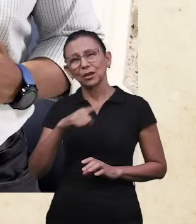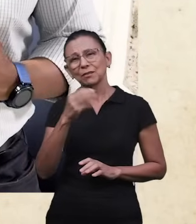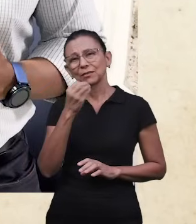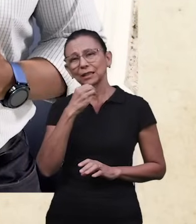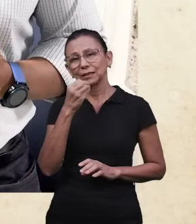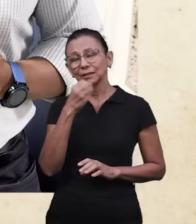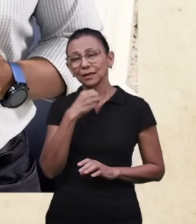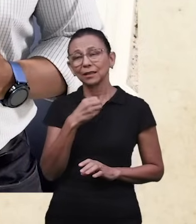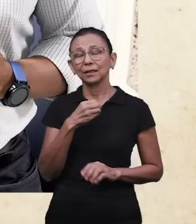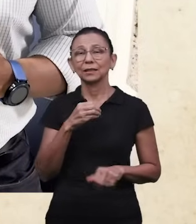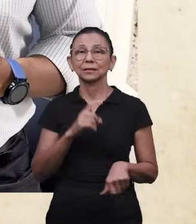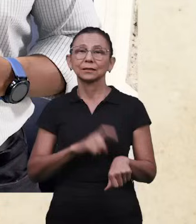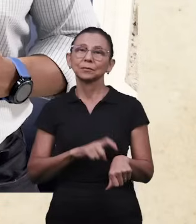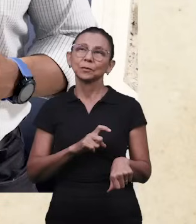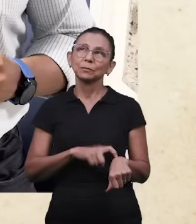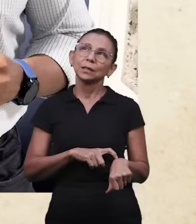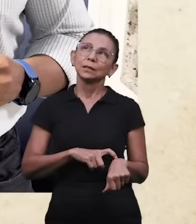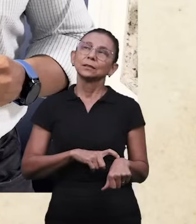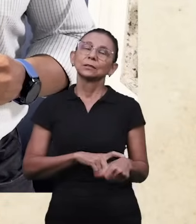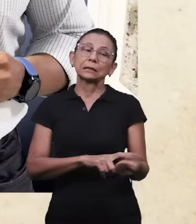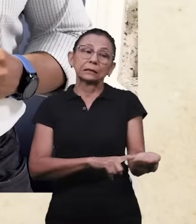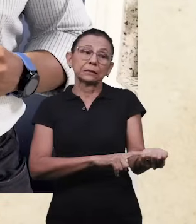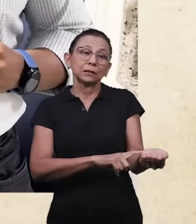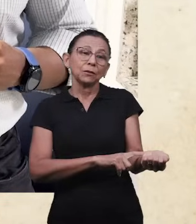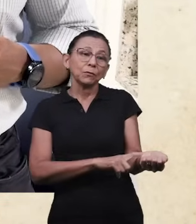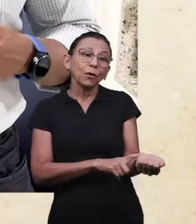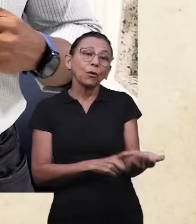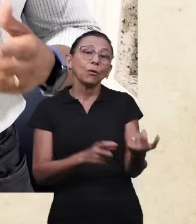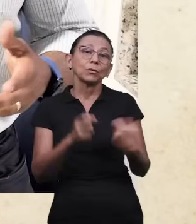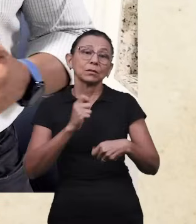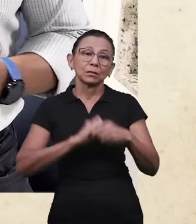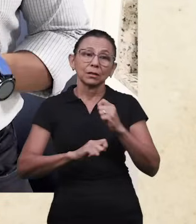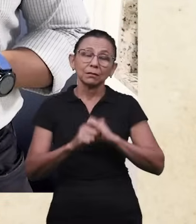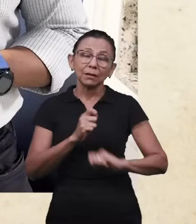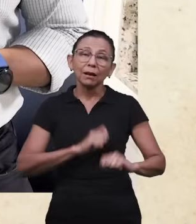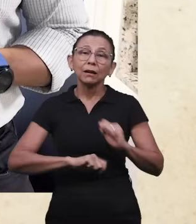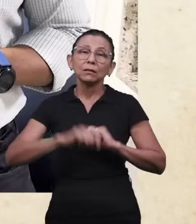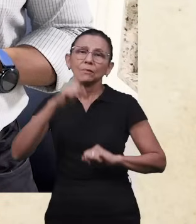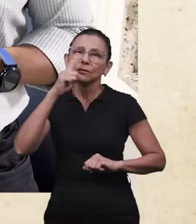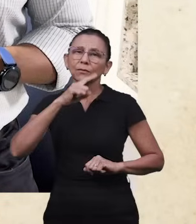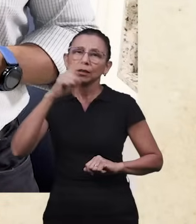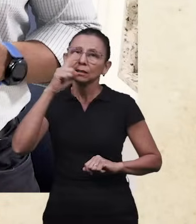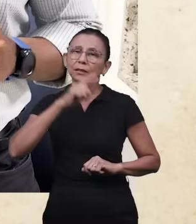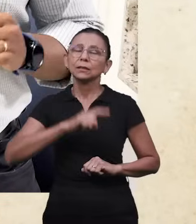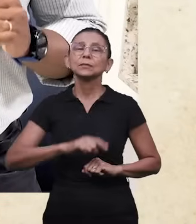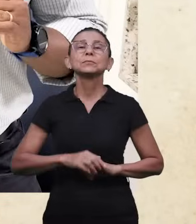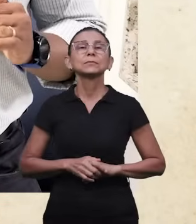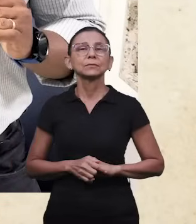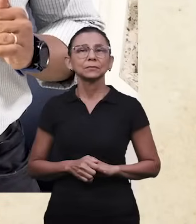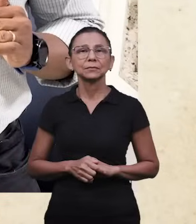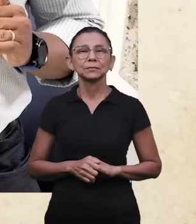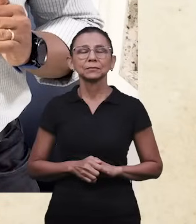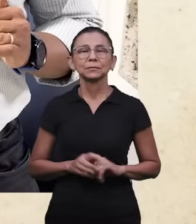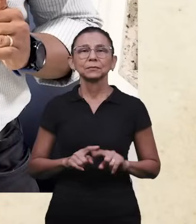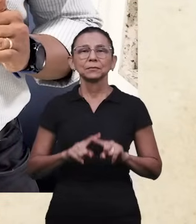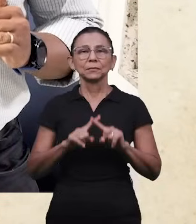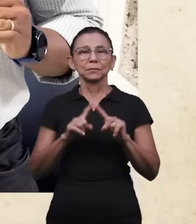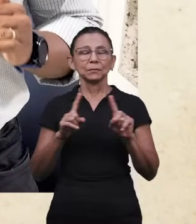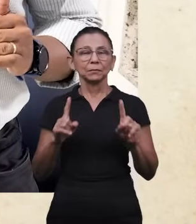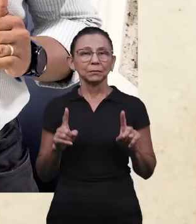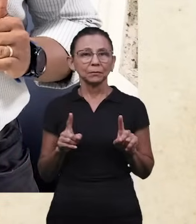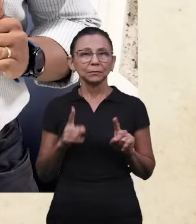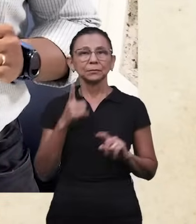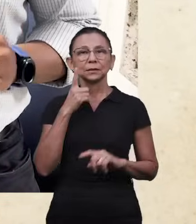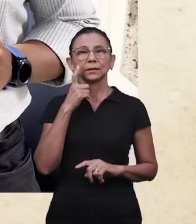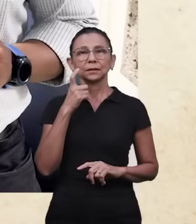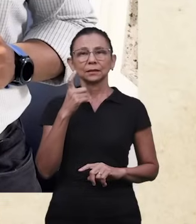nossos momentos onde, na verdade, nós falhamos, temos alguma coisa que acontece, mas é interessante, meus irmãos, aqui para